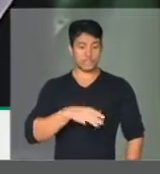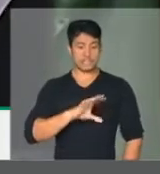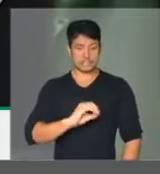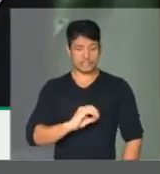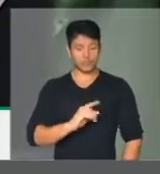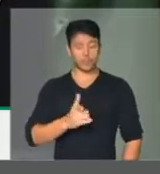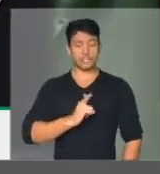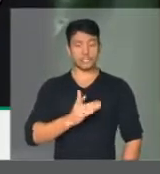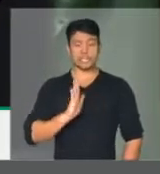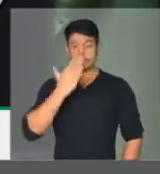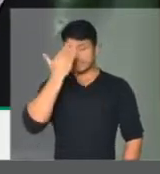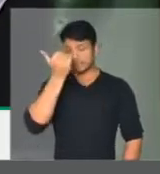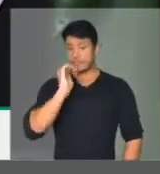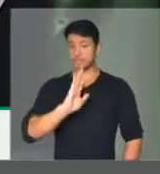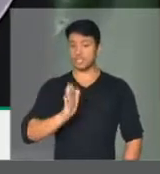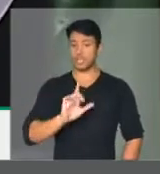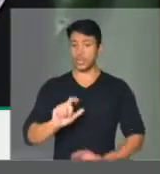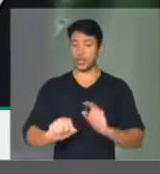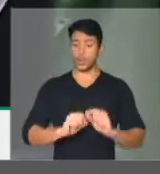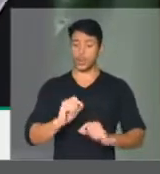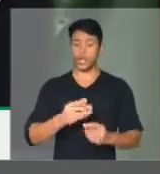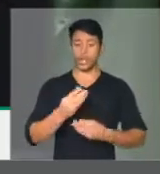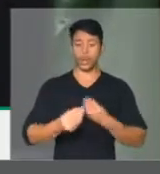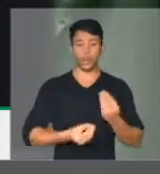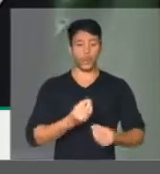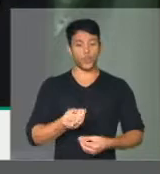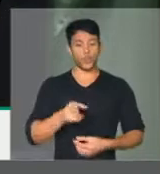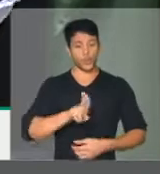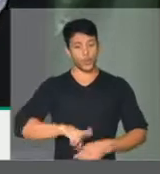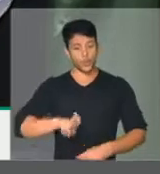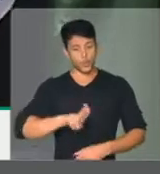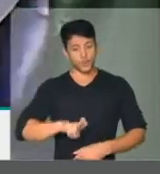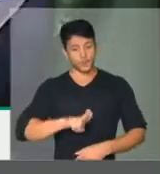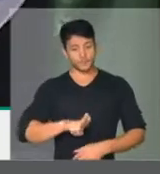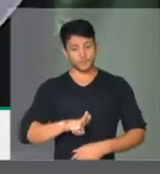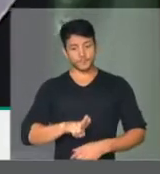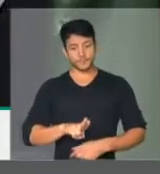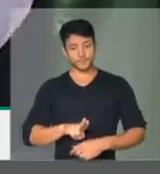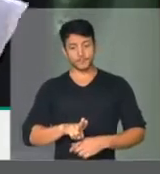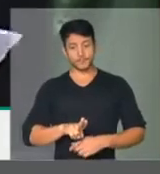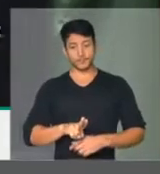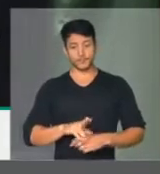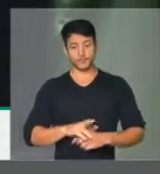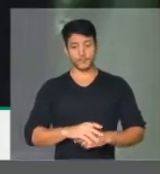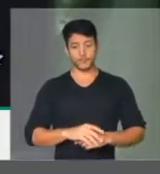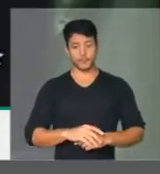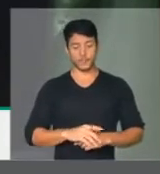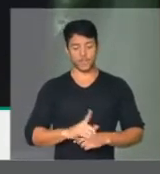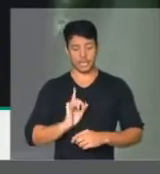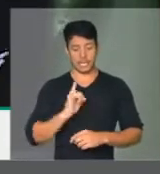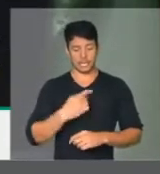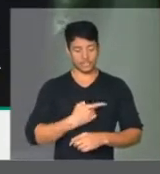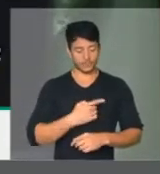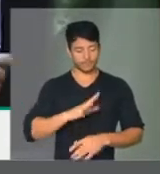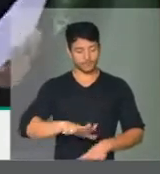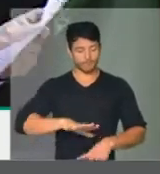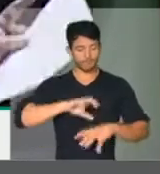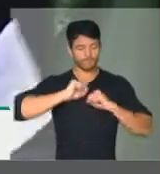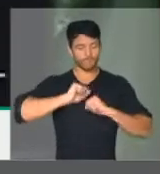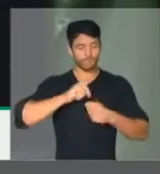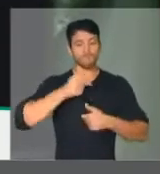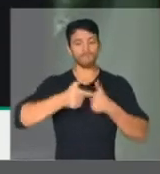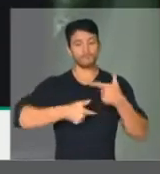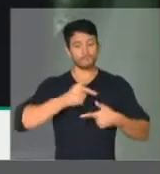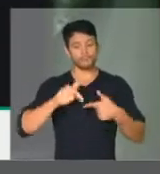e se alimentam de sangue venoso, pobre do oxigênio de que precisamos para voltar a respirar. E